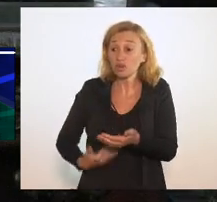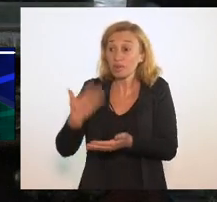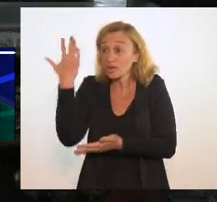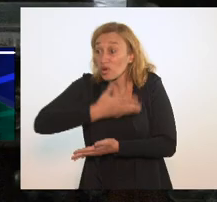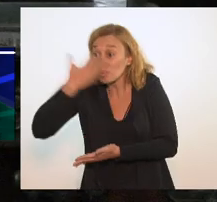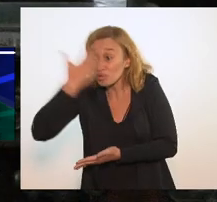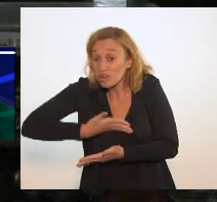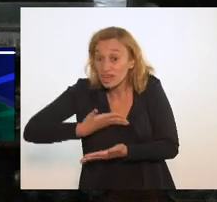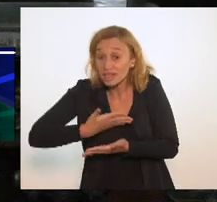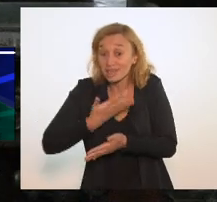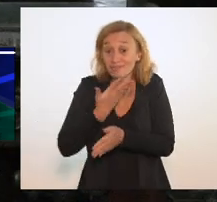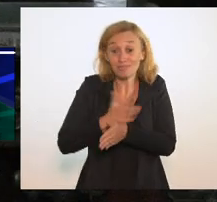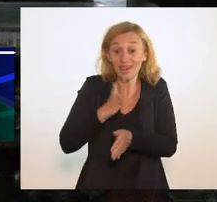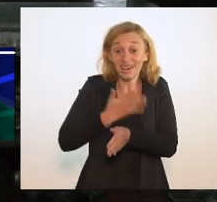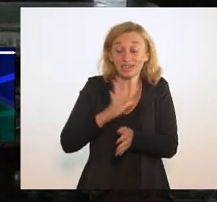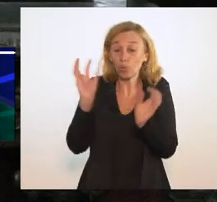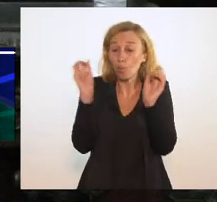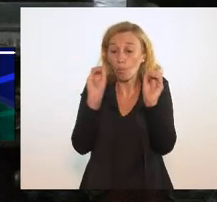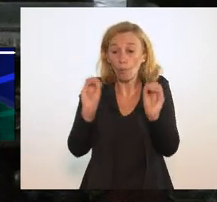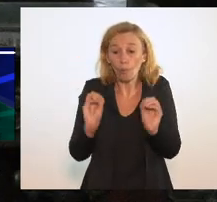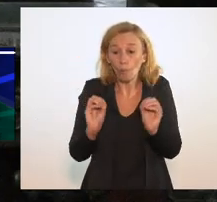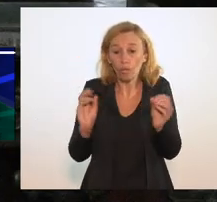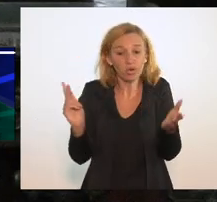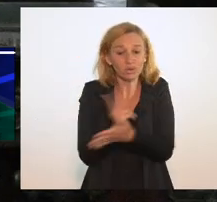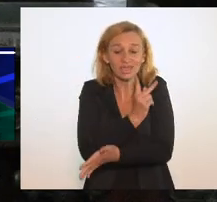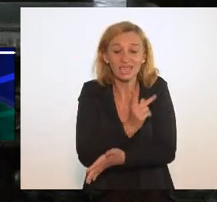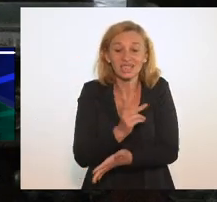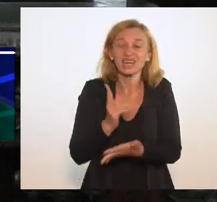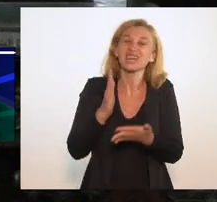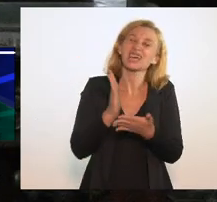na prática, tem muitas leis